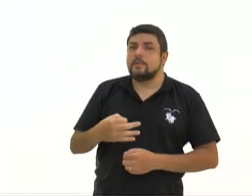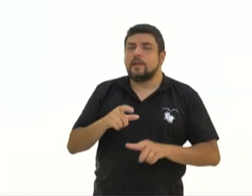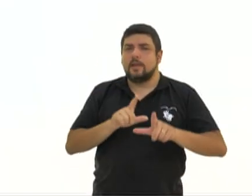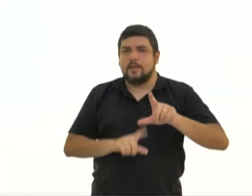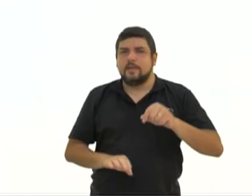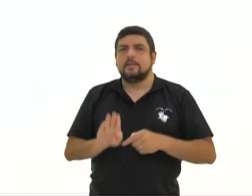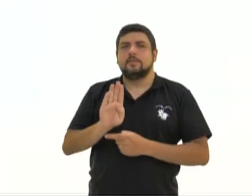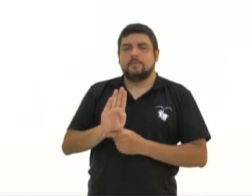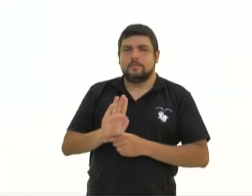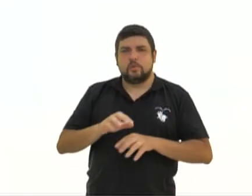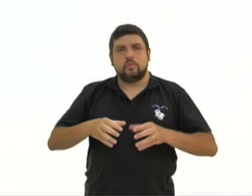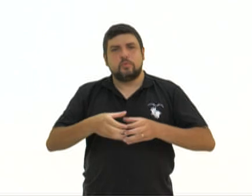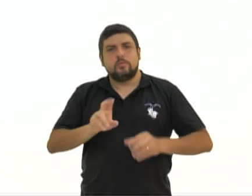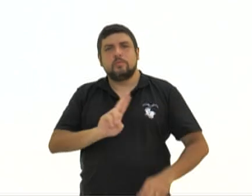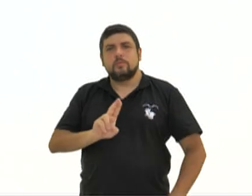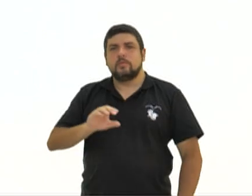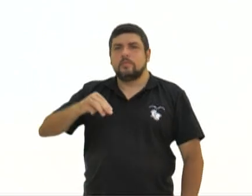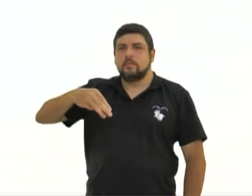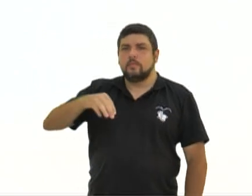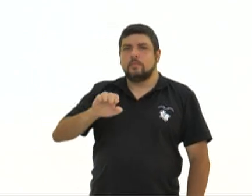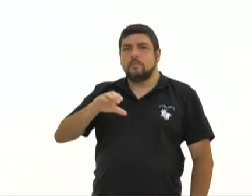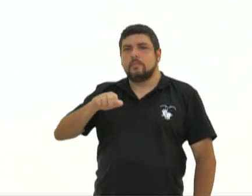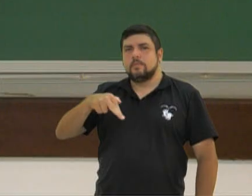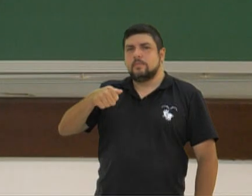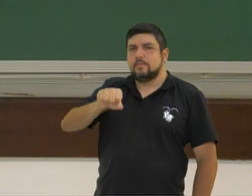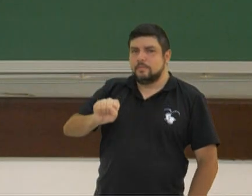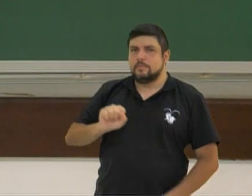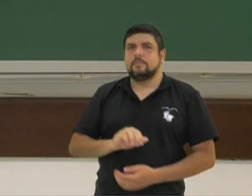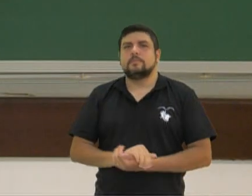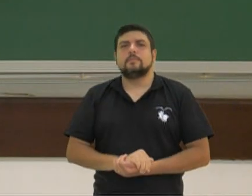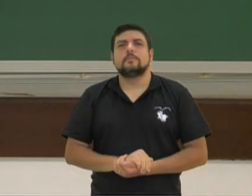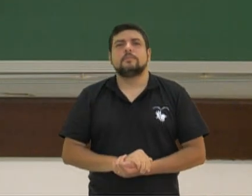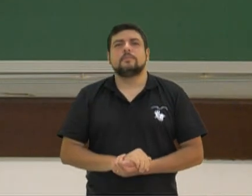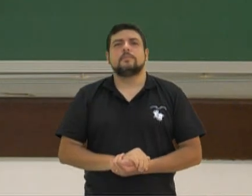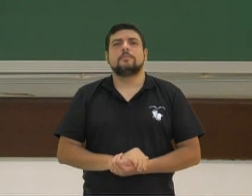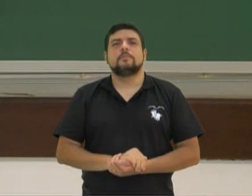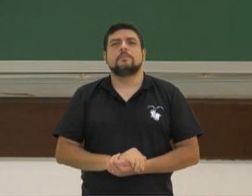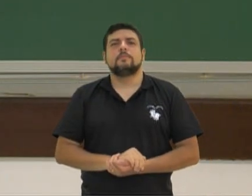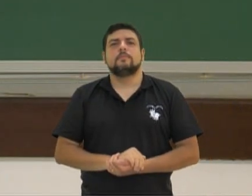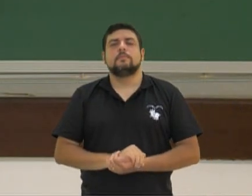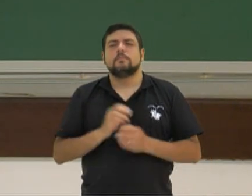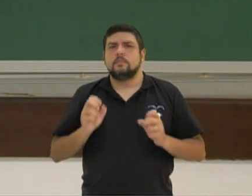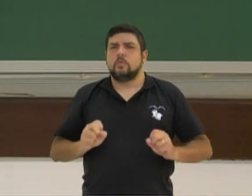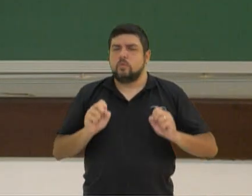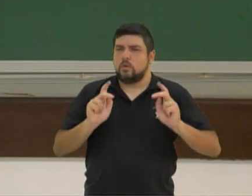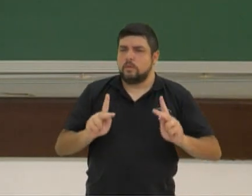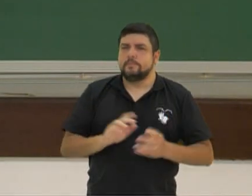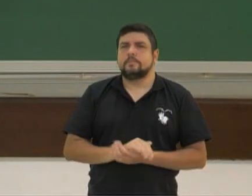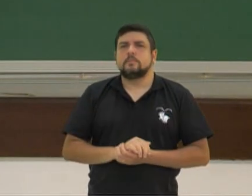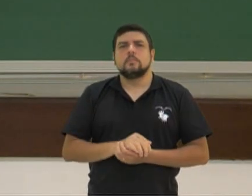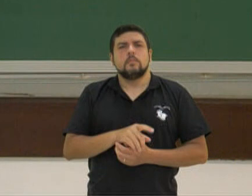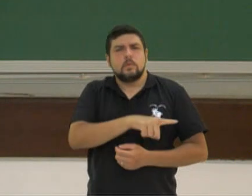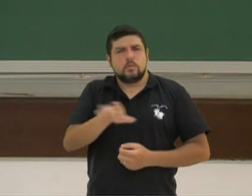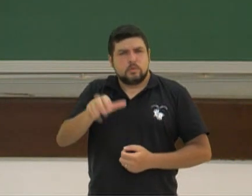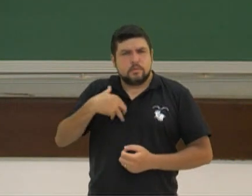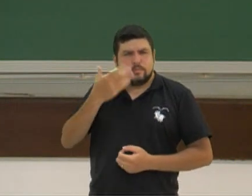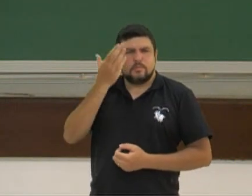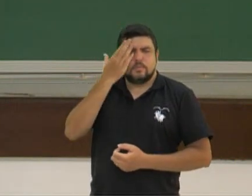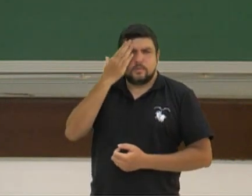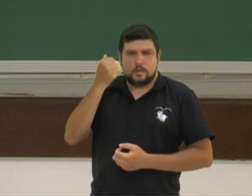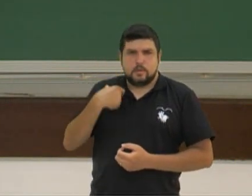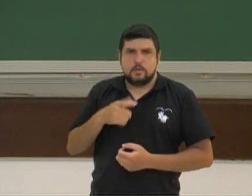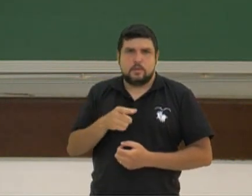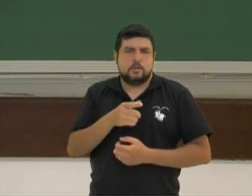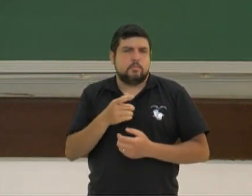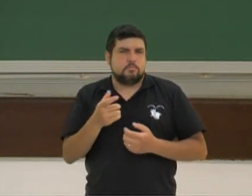B, mecenas. Vamos seguir adiante com o nosso conteúdo? Bom, vocês já devem ter visto